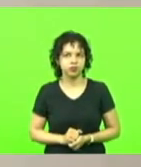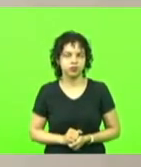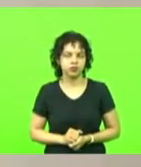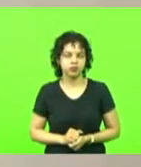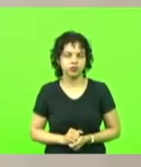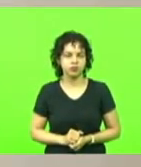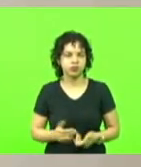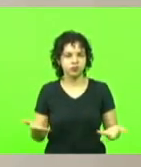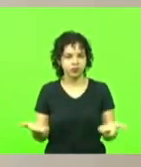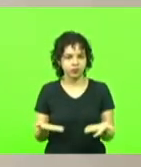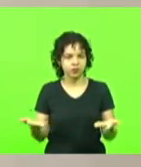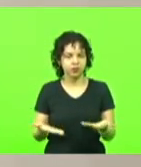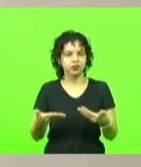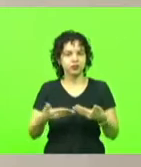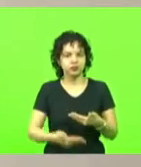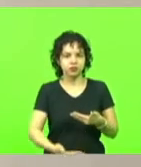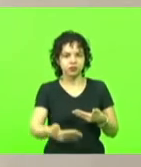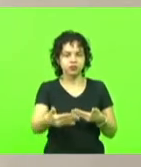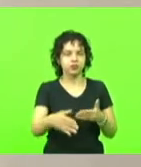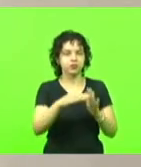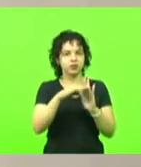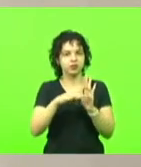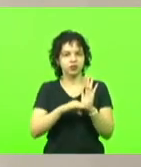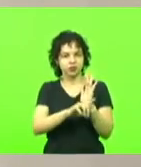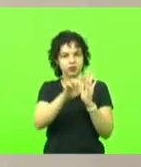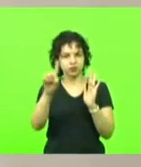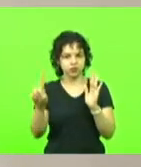Então, passaremos à ordem do dia.